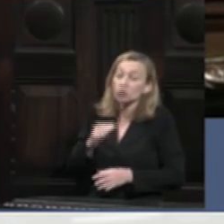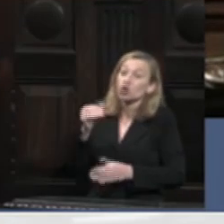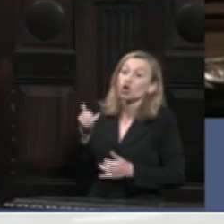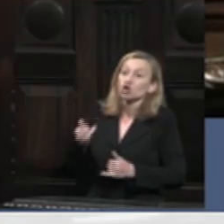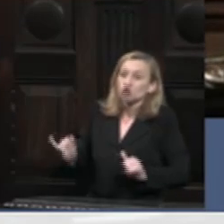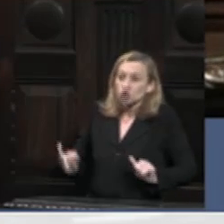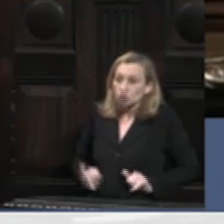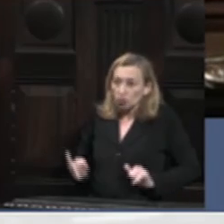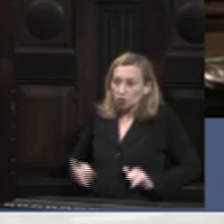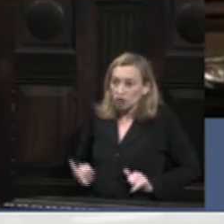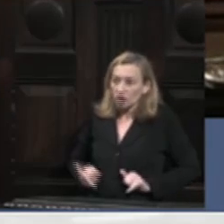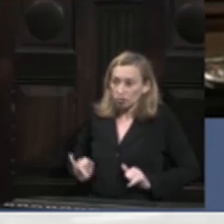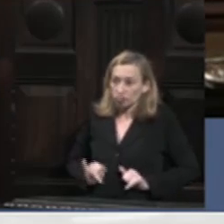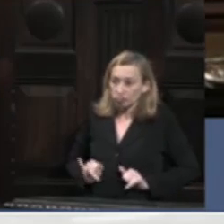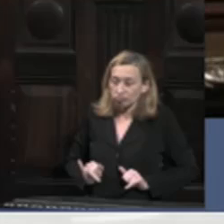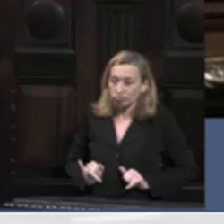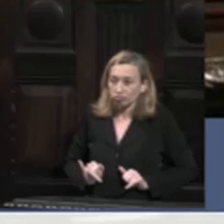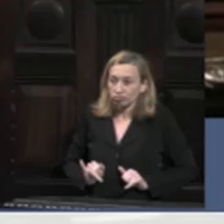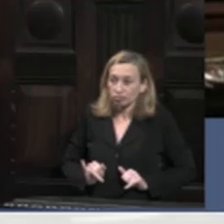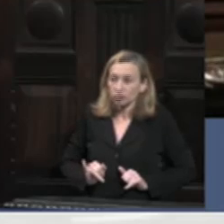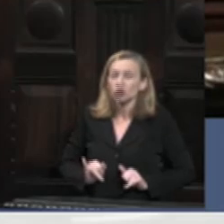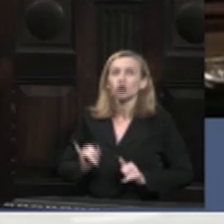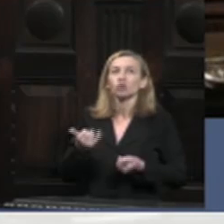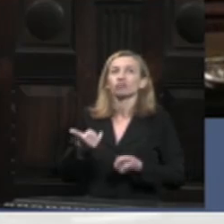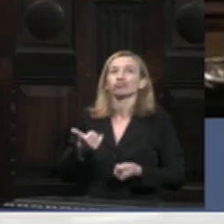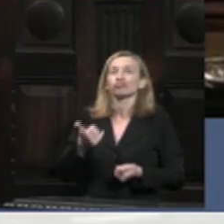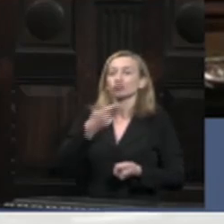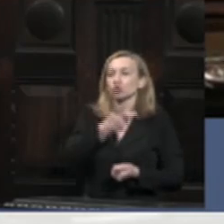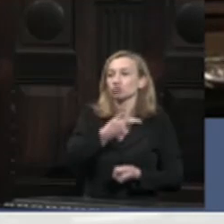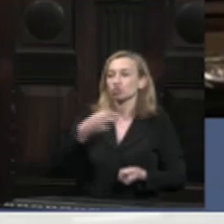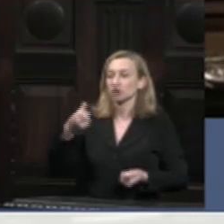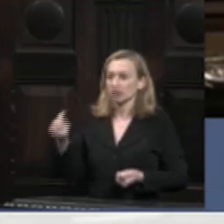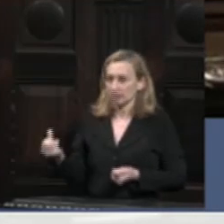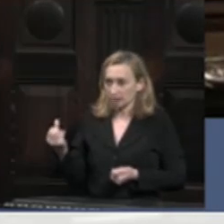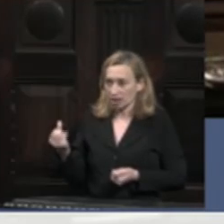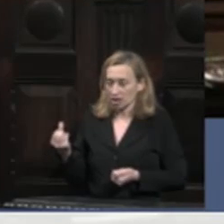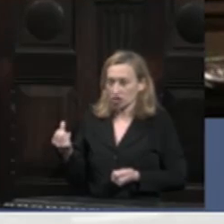está diante de uma bifurcação,